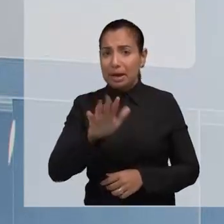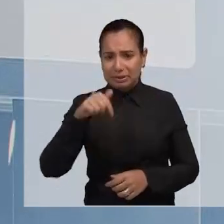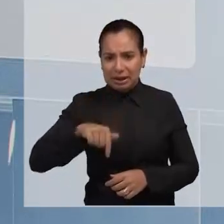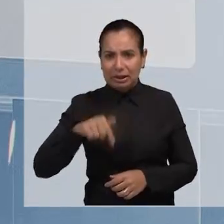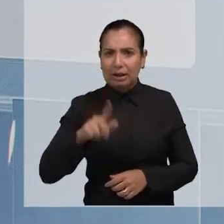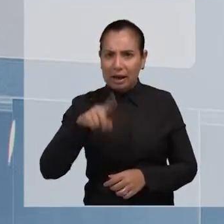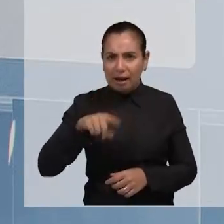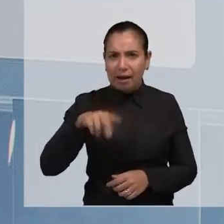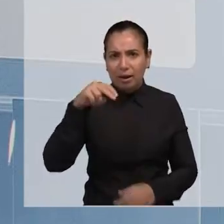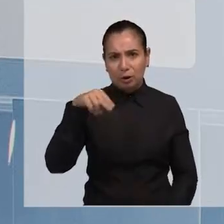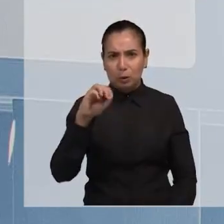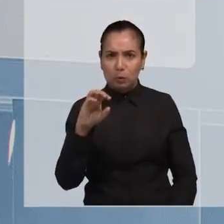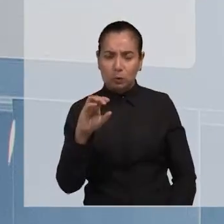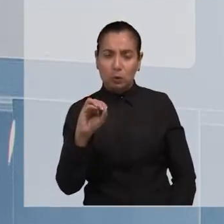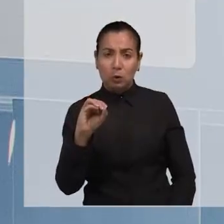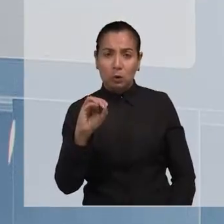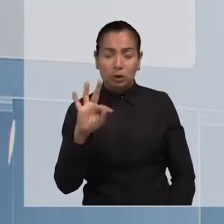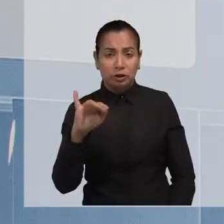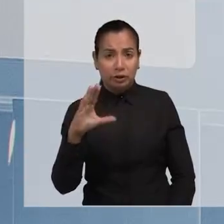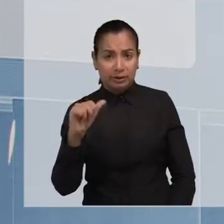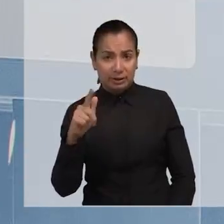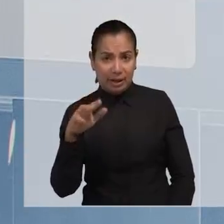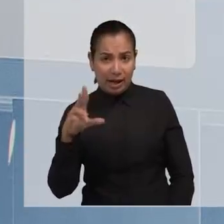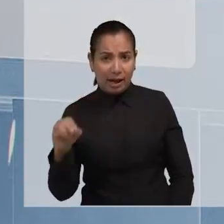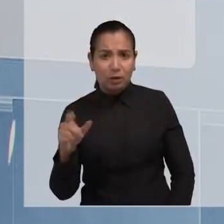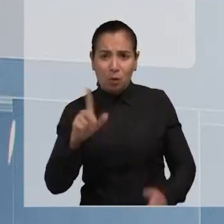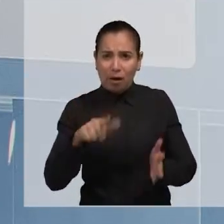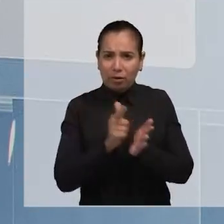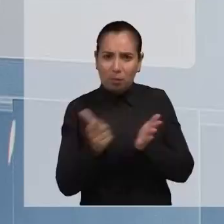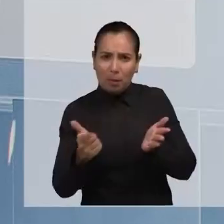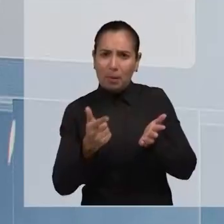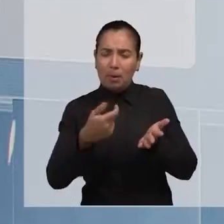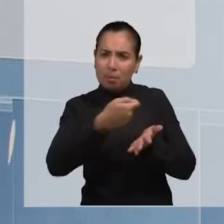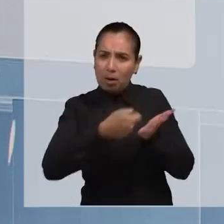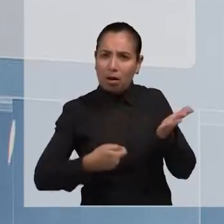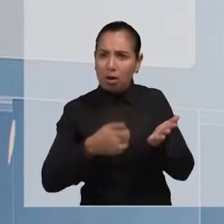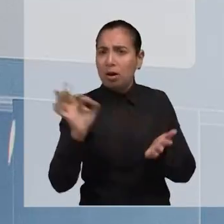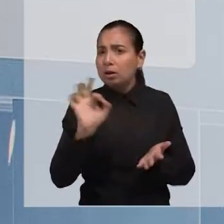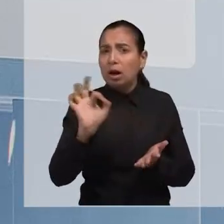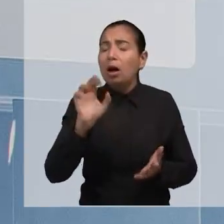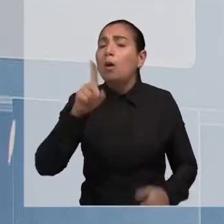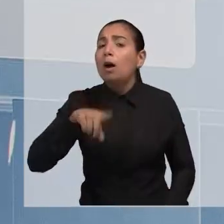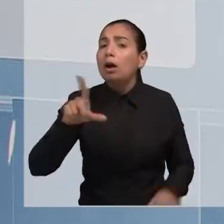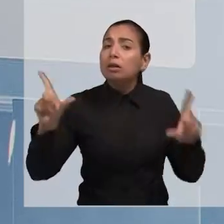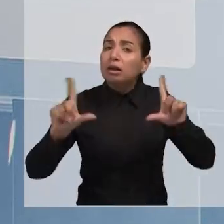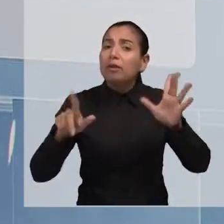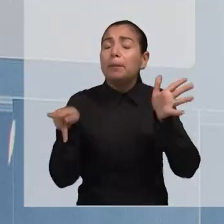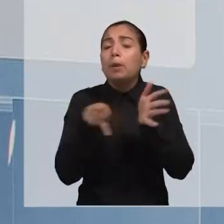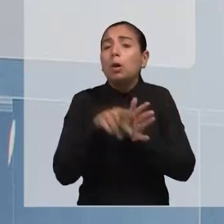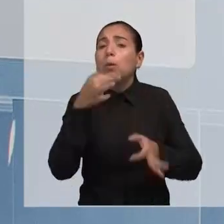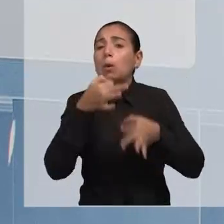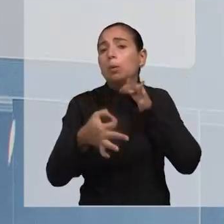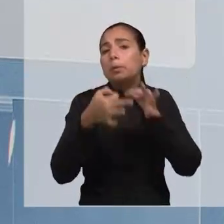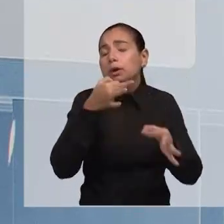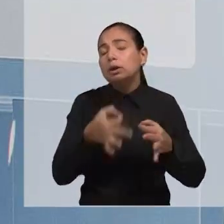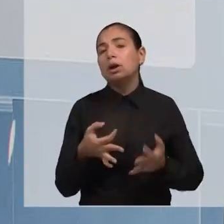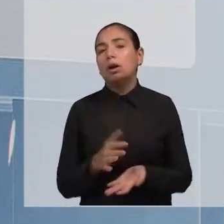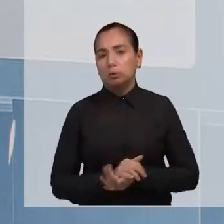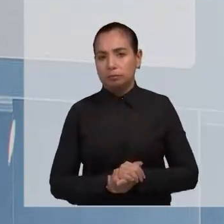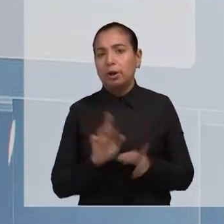noticiário. Aqui é um programa de opinião. Né? Esse é o grande problema de algumas televisões brasileiras. E que o